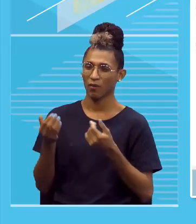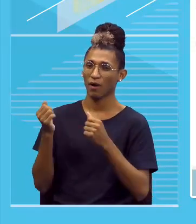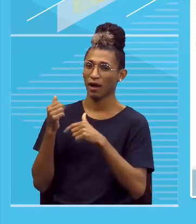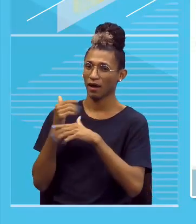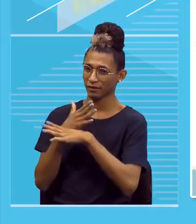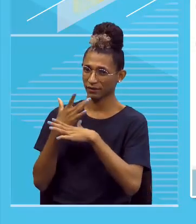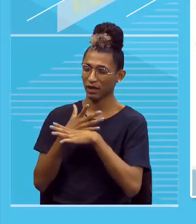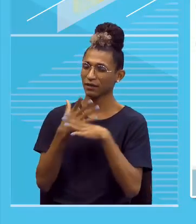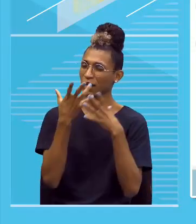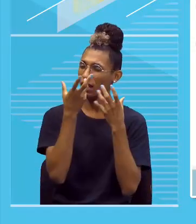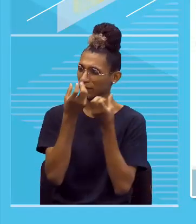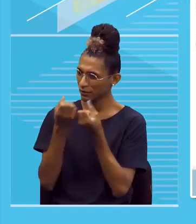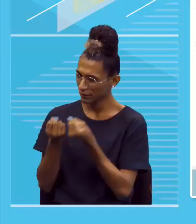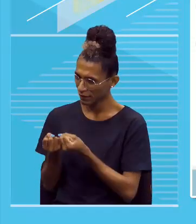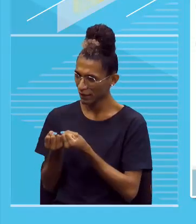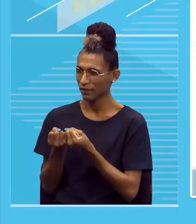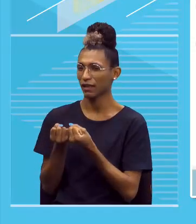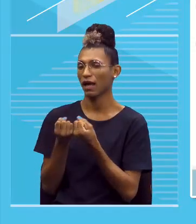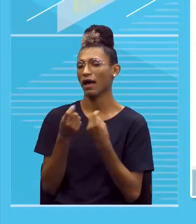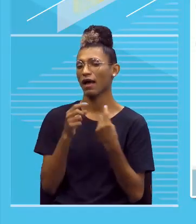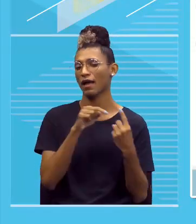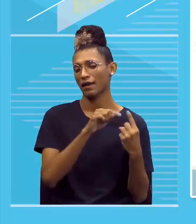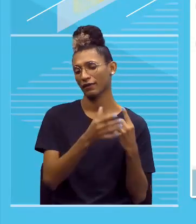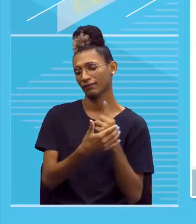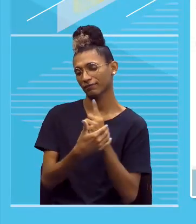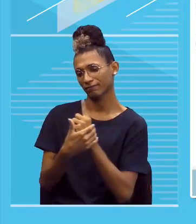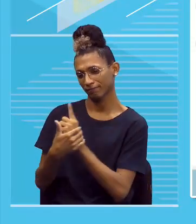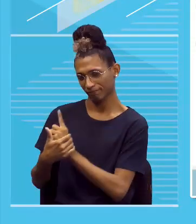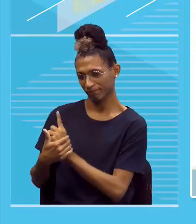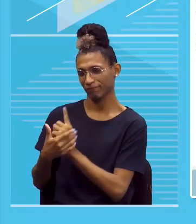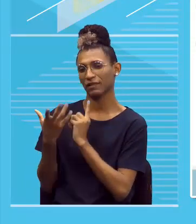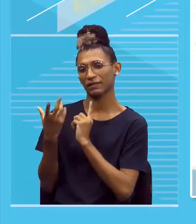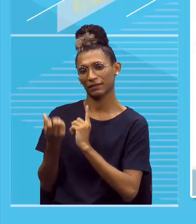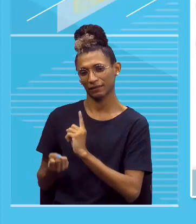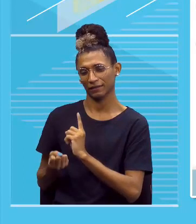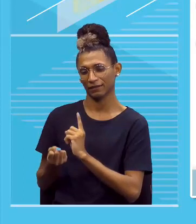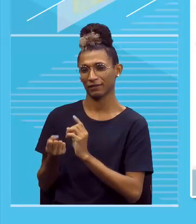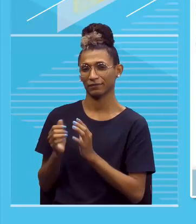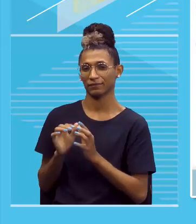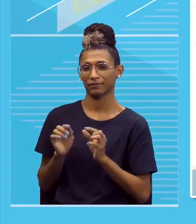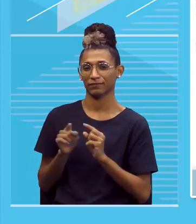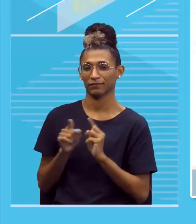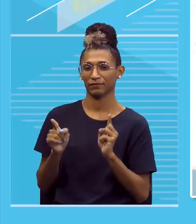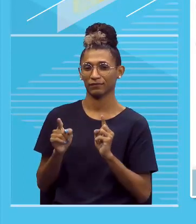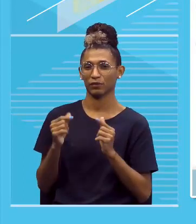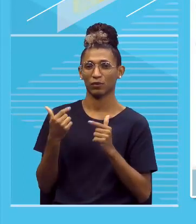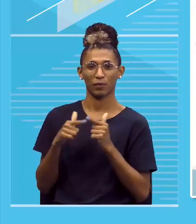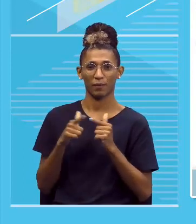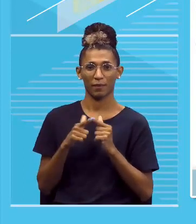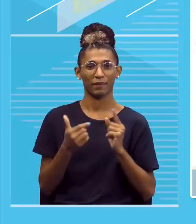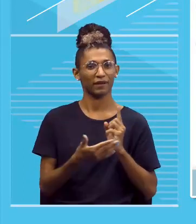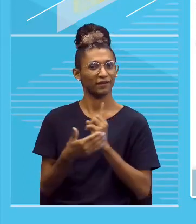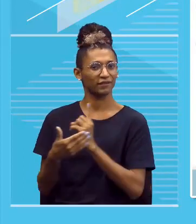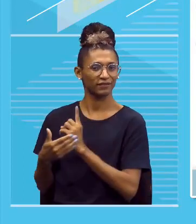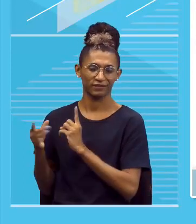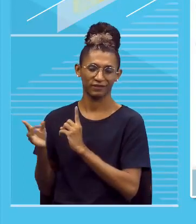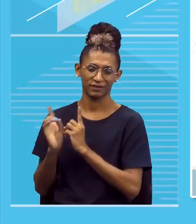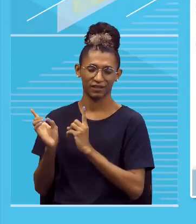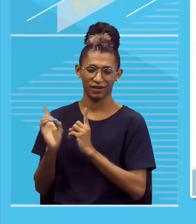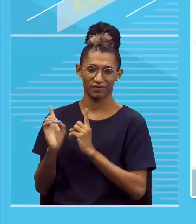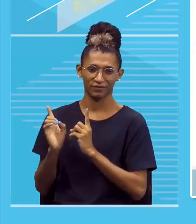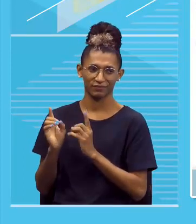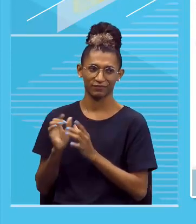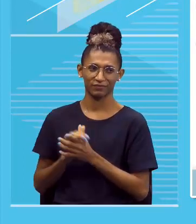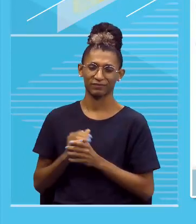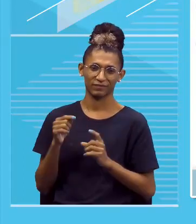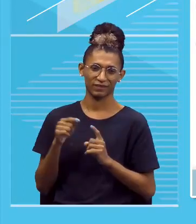nossos irmãos camponeses O problema não é nem tanto a vinda deles são irmãos nosso Brasil